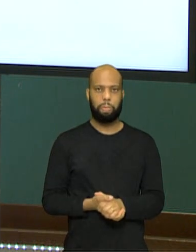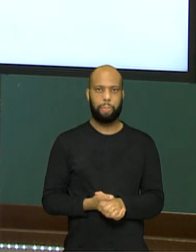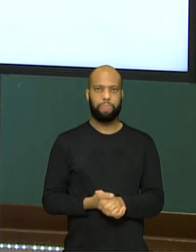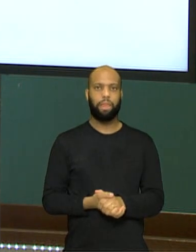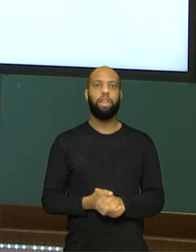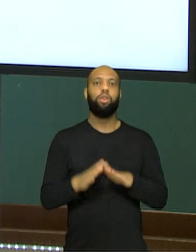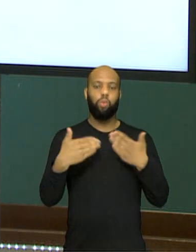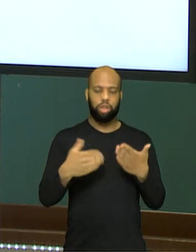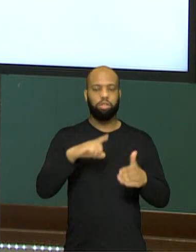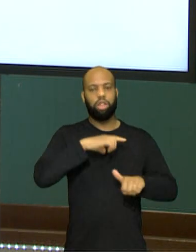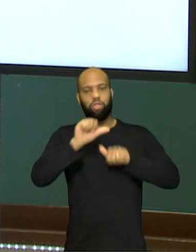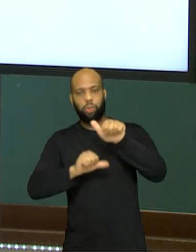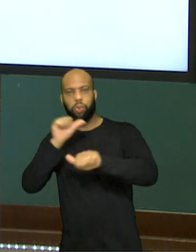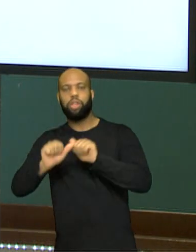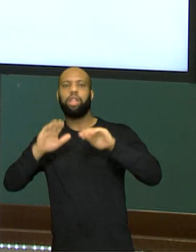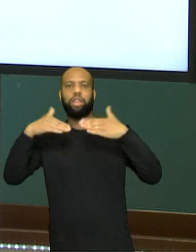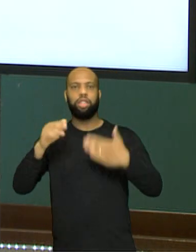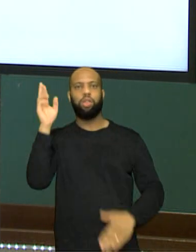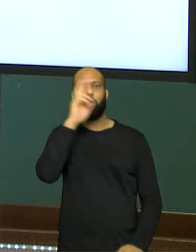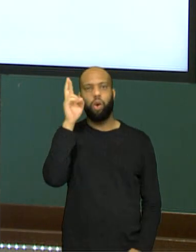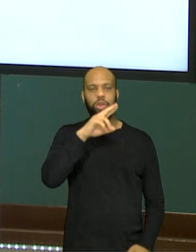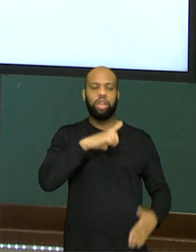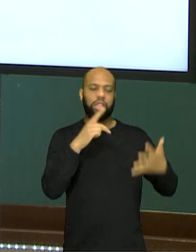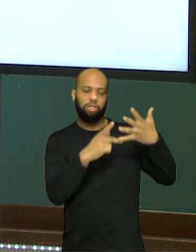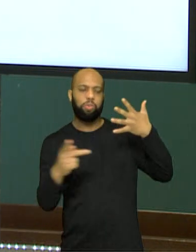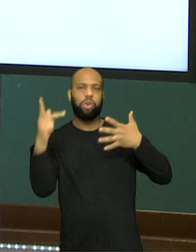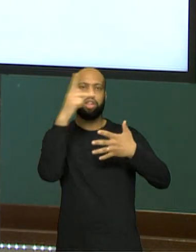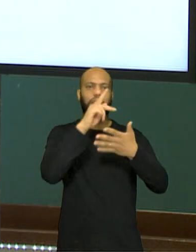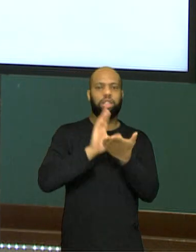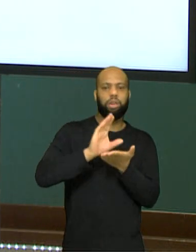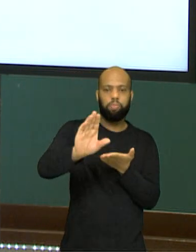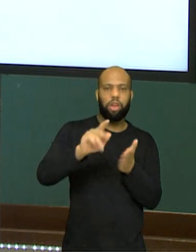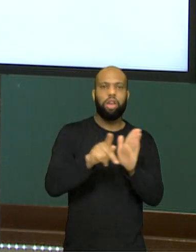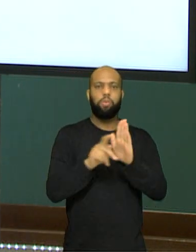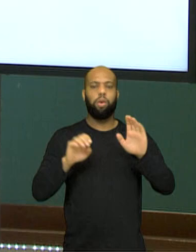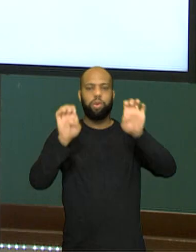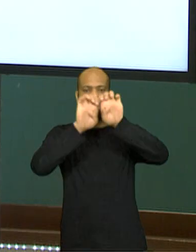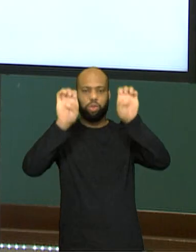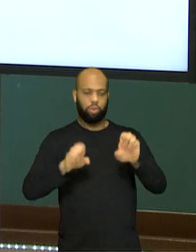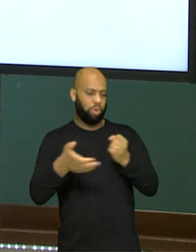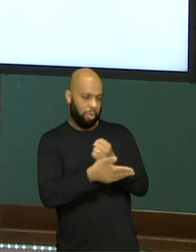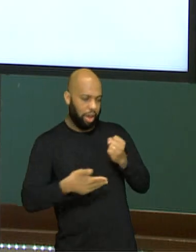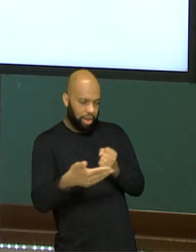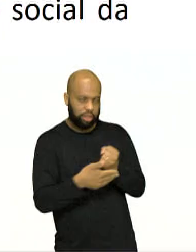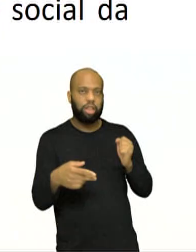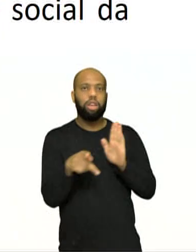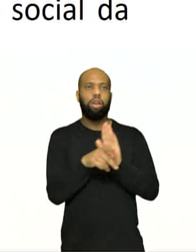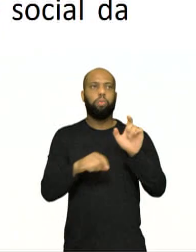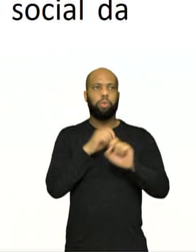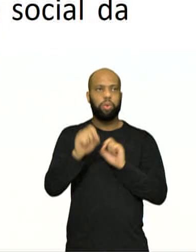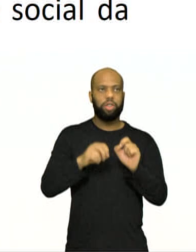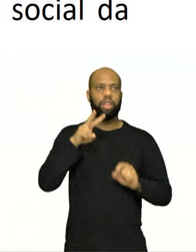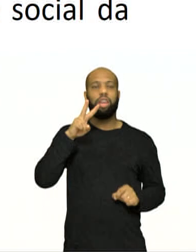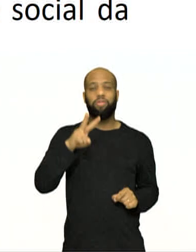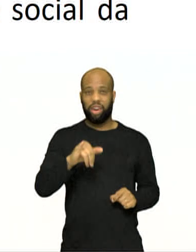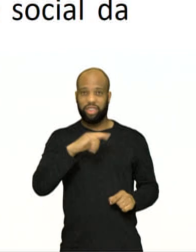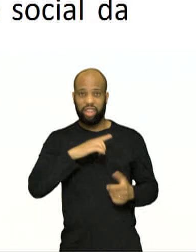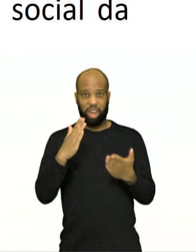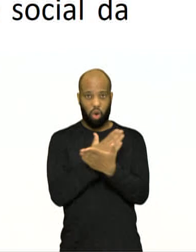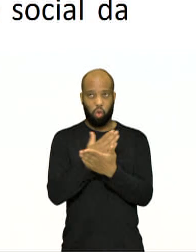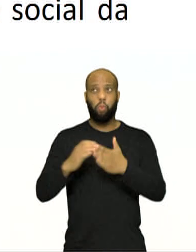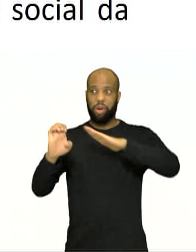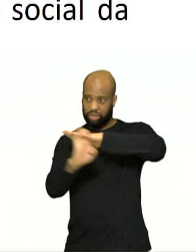Com essas mudanças, a Rússia priorizou investimentos em infraestrutura para a instalação de transnacionais